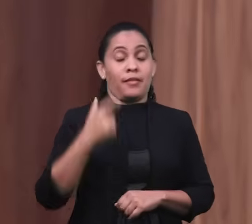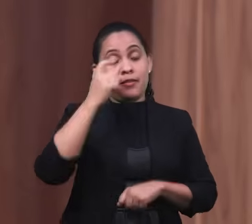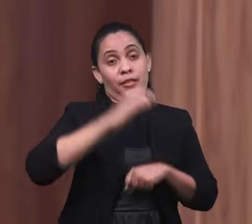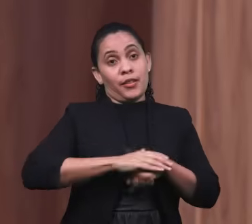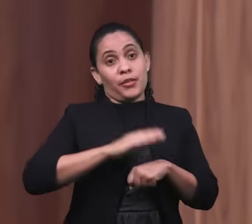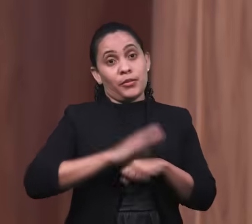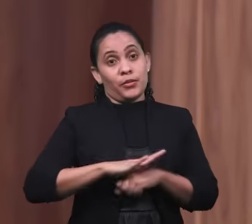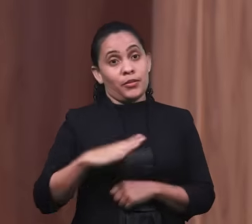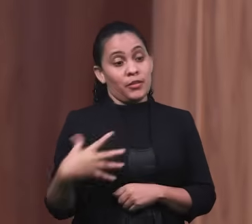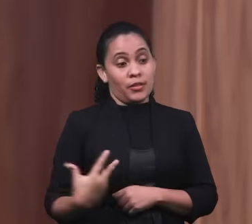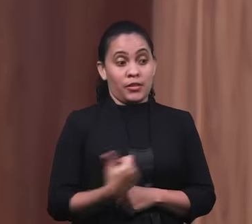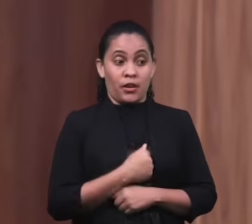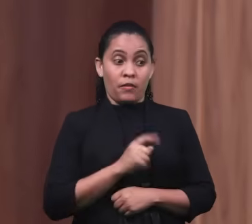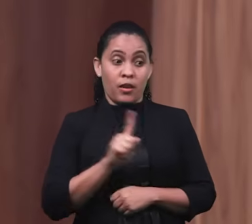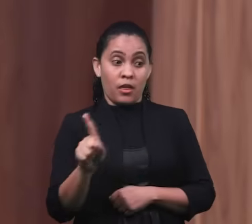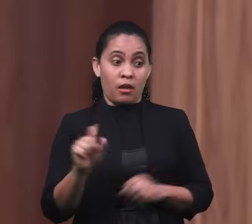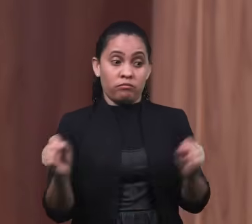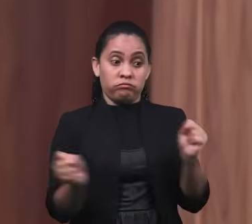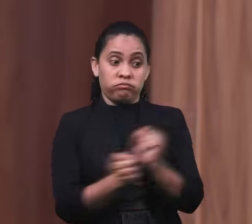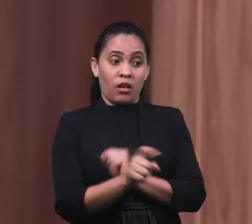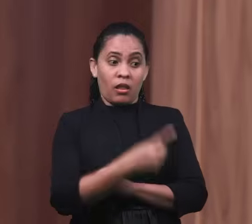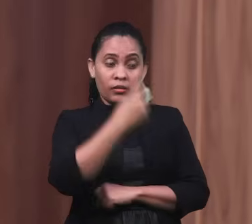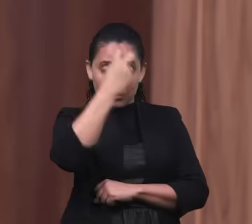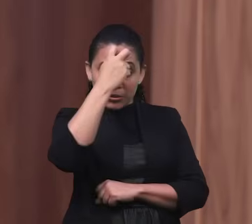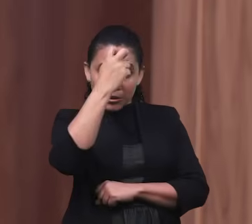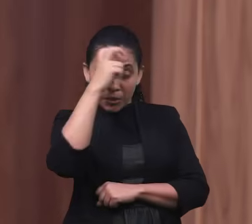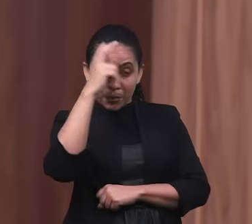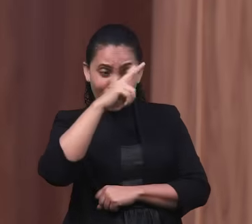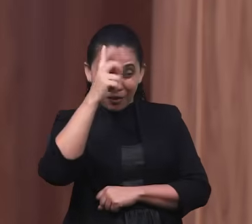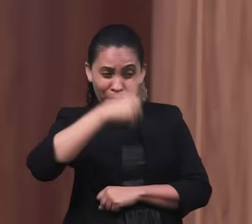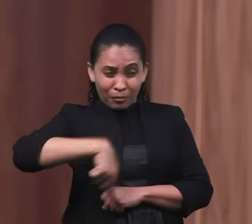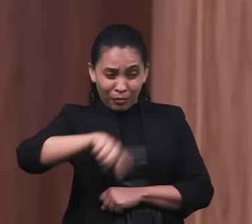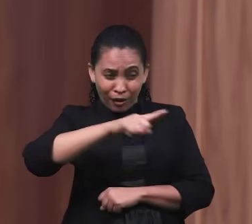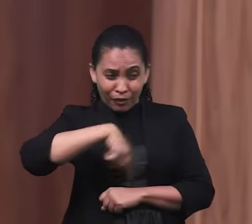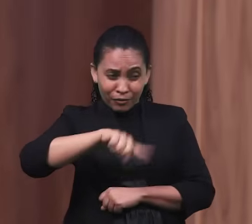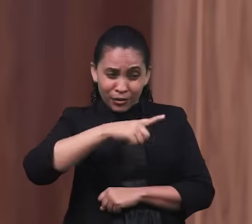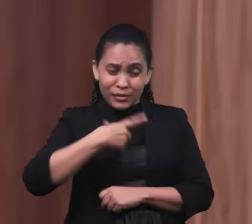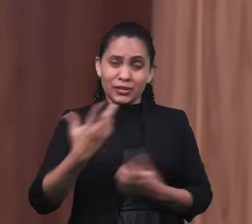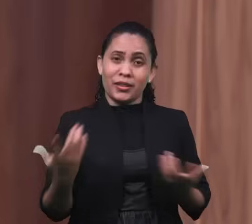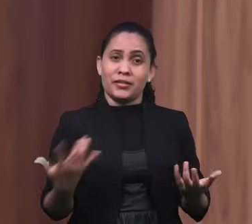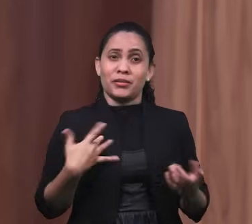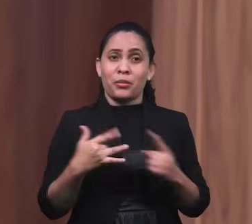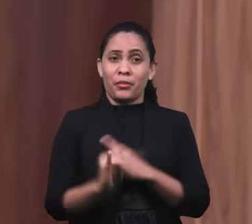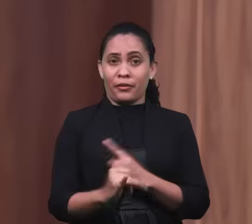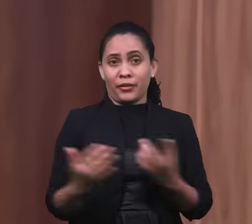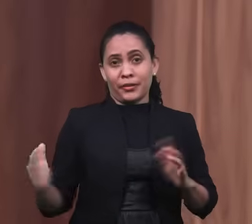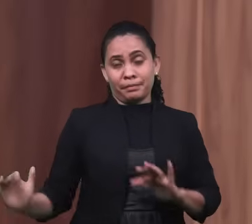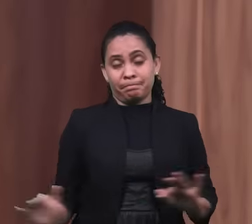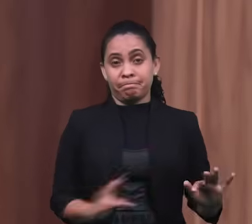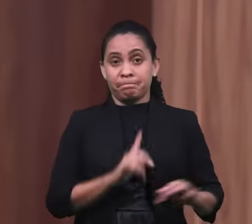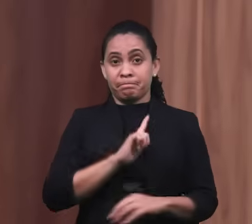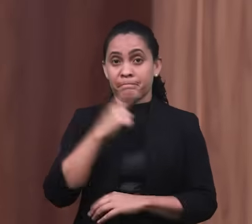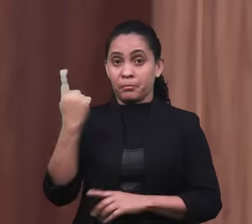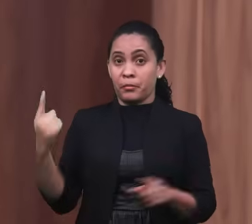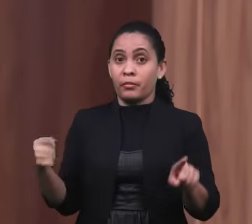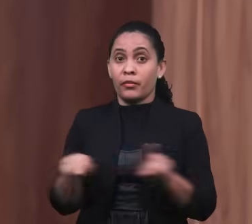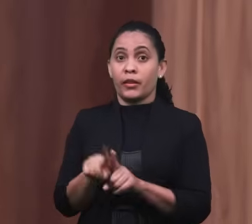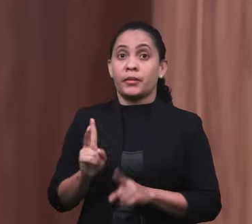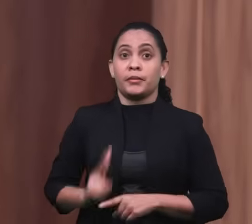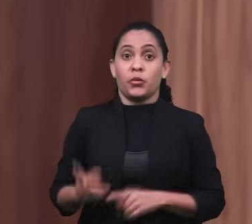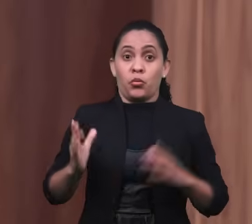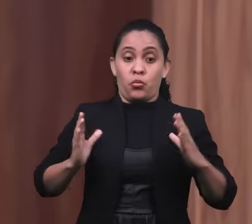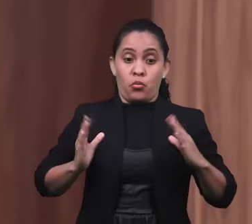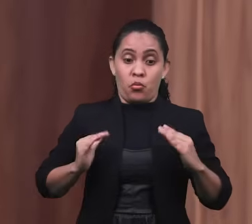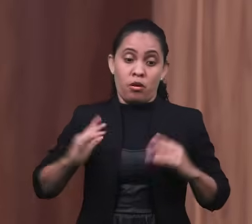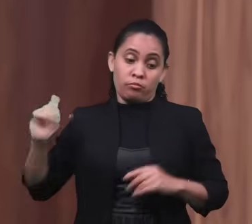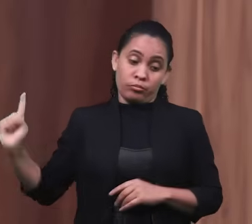nos tirou da casa, da servidão no Egito, para lembrá-los, o Senhor manda um profeta. E depois, na sequência, o anjo do